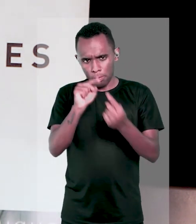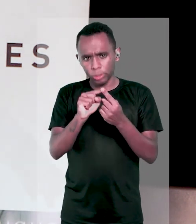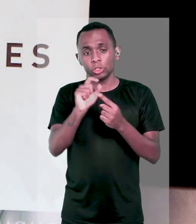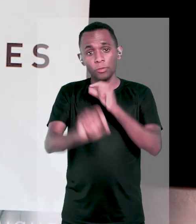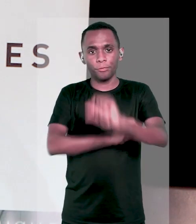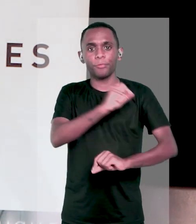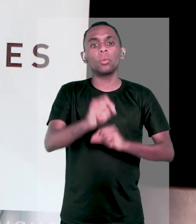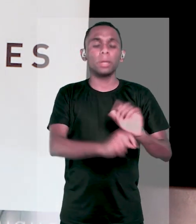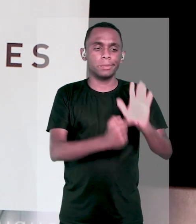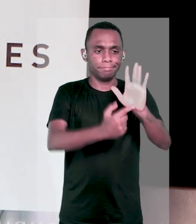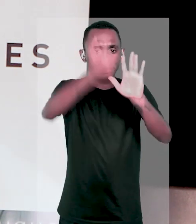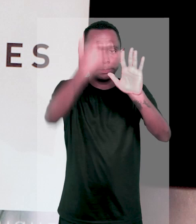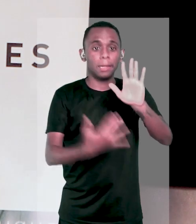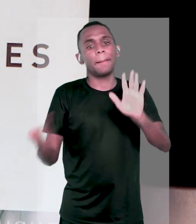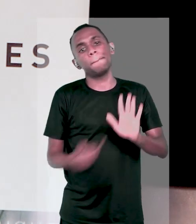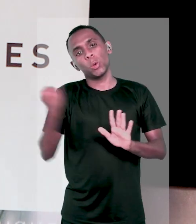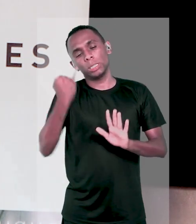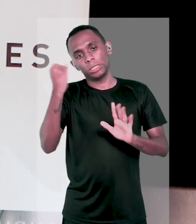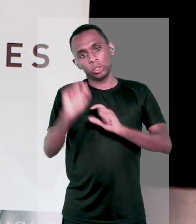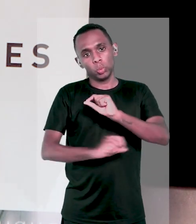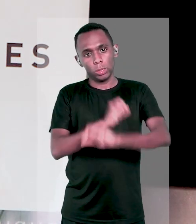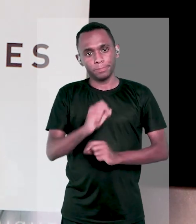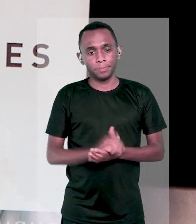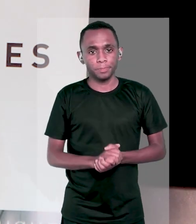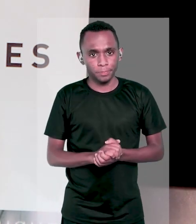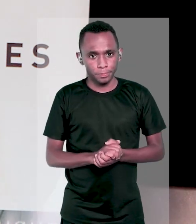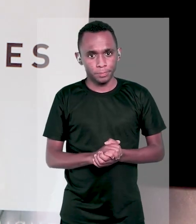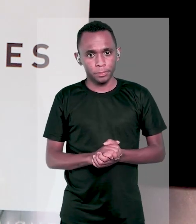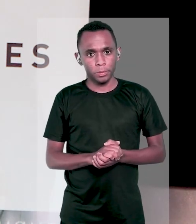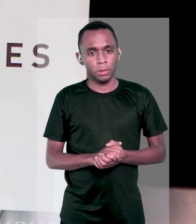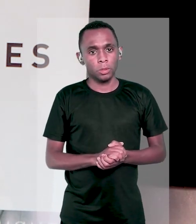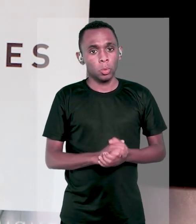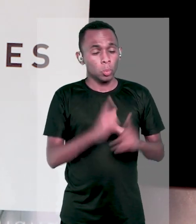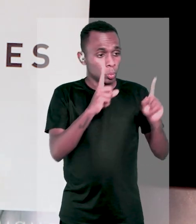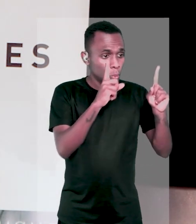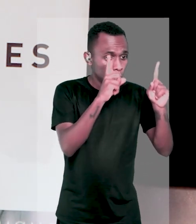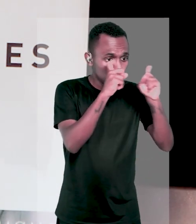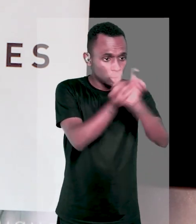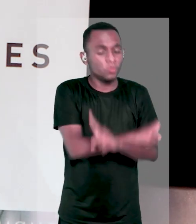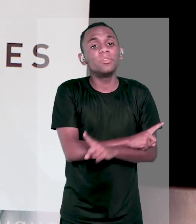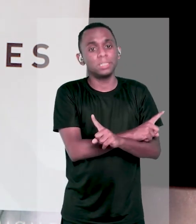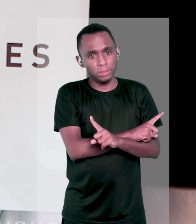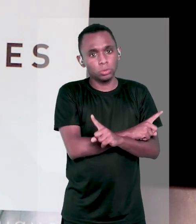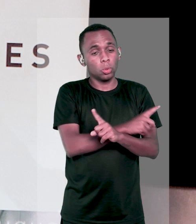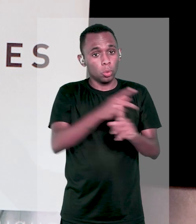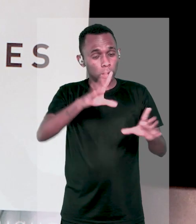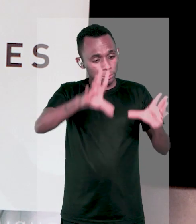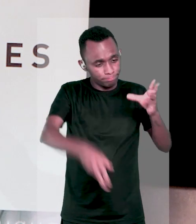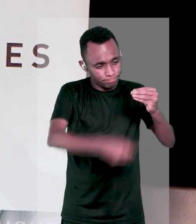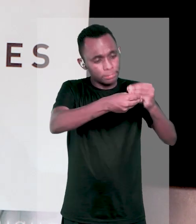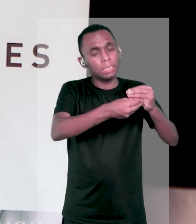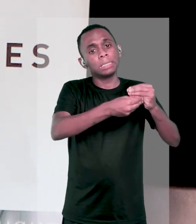dificuldade que tem que conservar o seu papel de dificuldade é um tropeço na caminhada